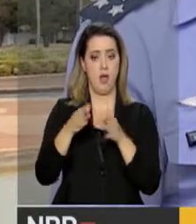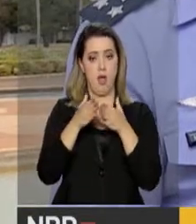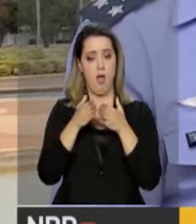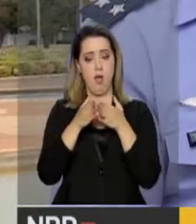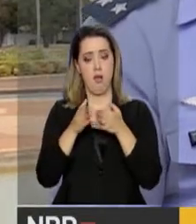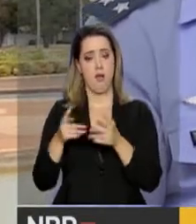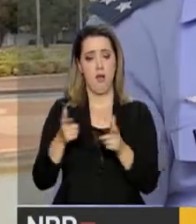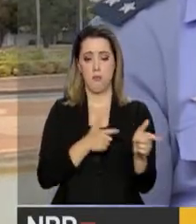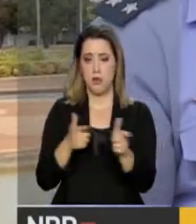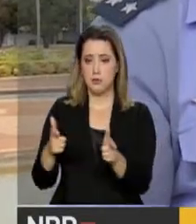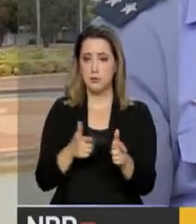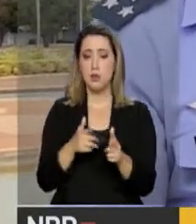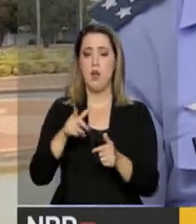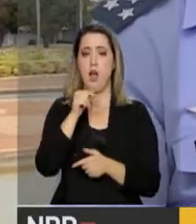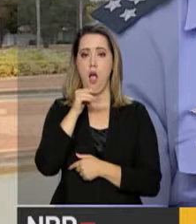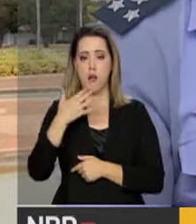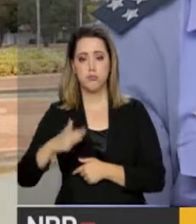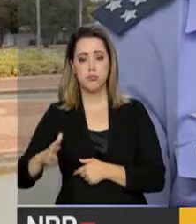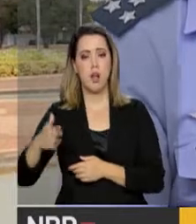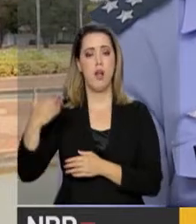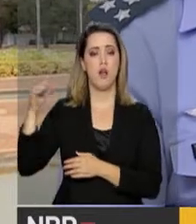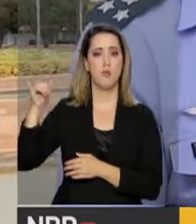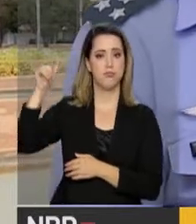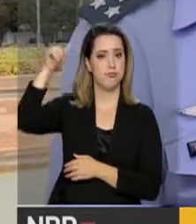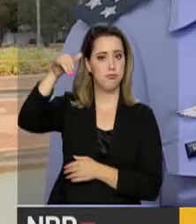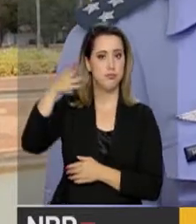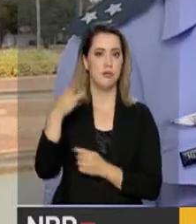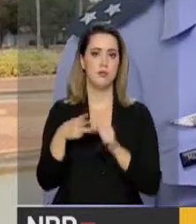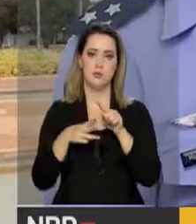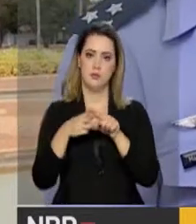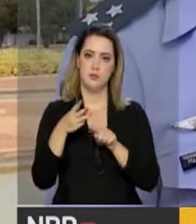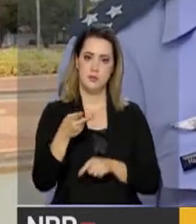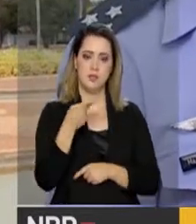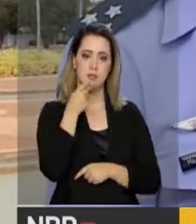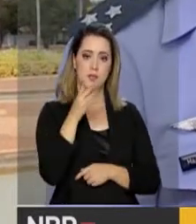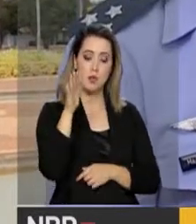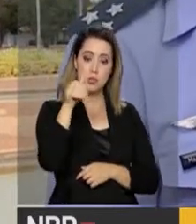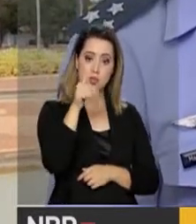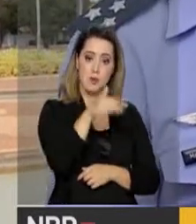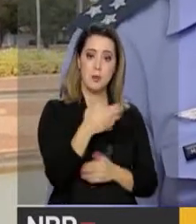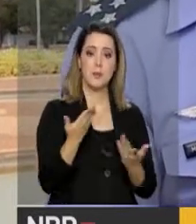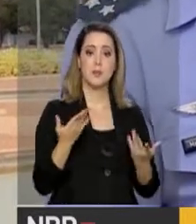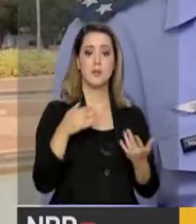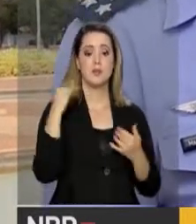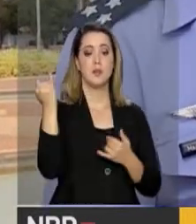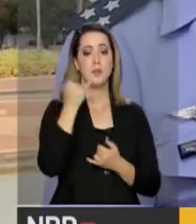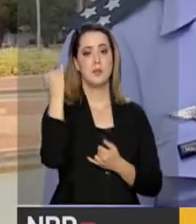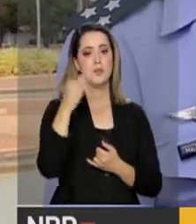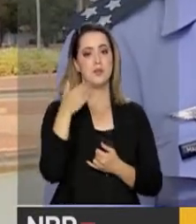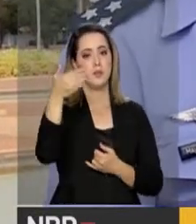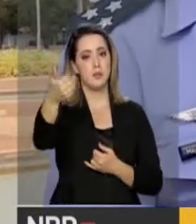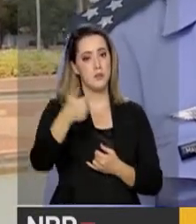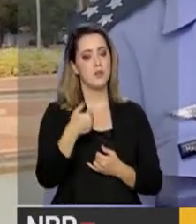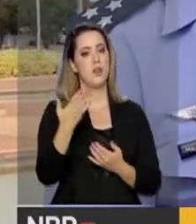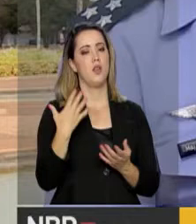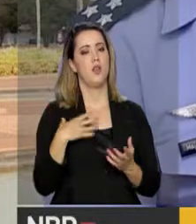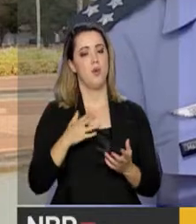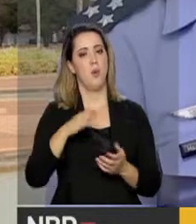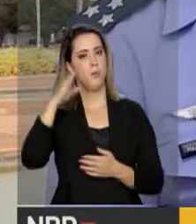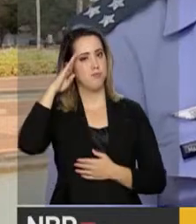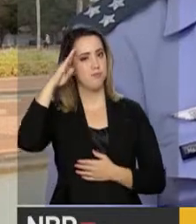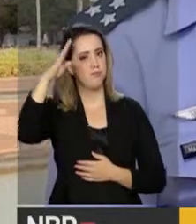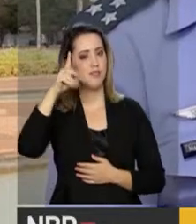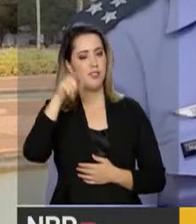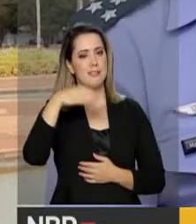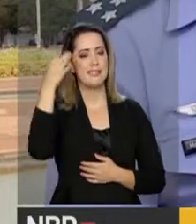Mas, logicamente, eu seria suspeito se falar que, e não fizer o chamamento para isso, venham para as Forças Armadas. Vocês podem